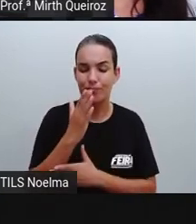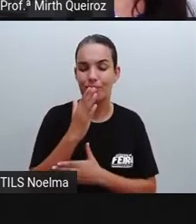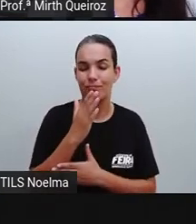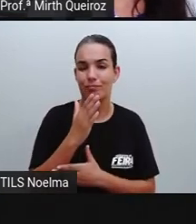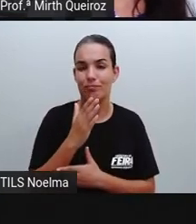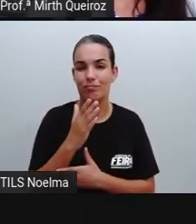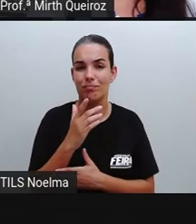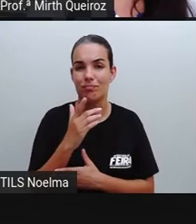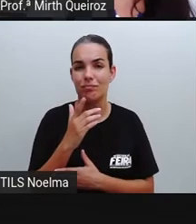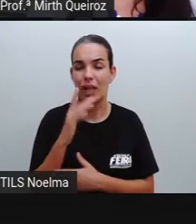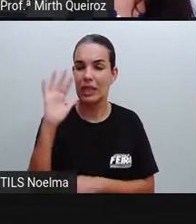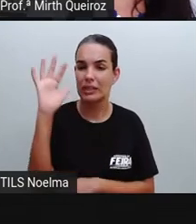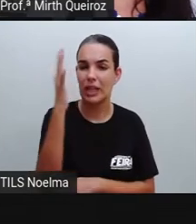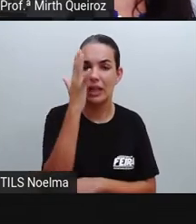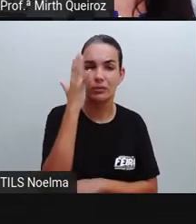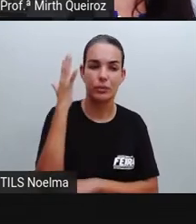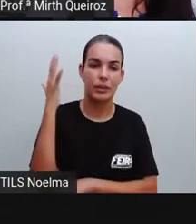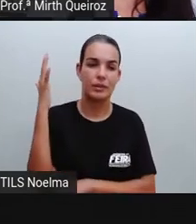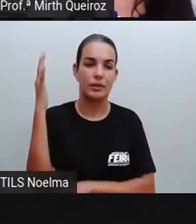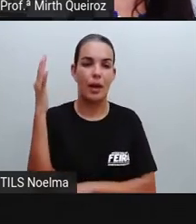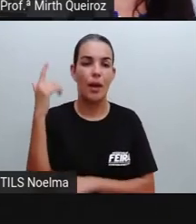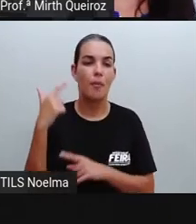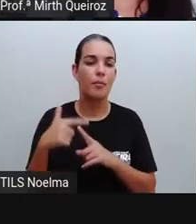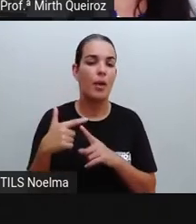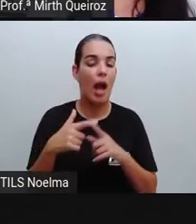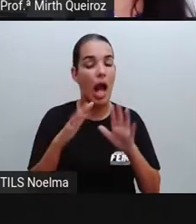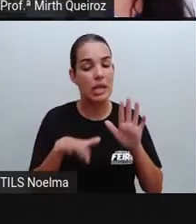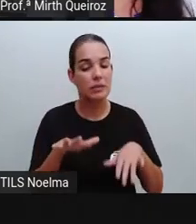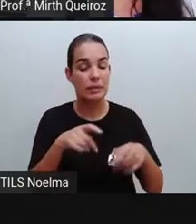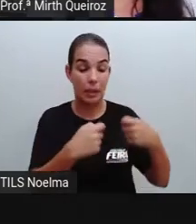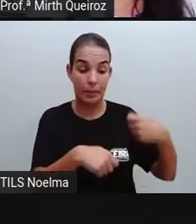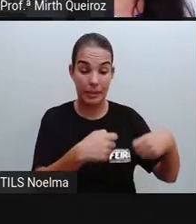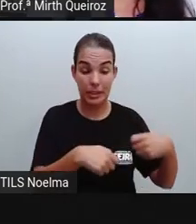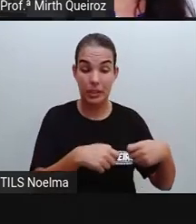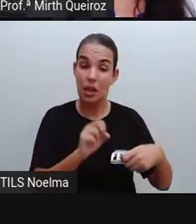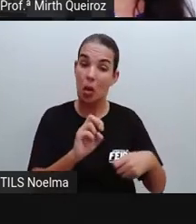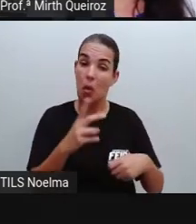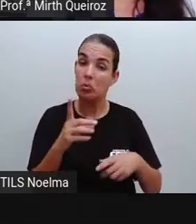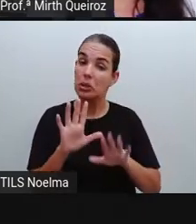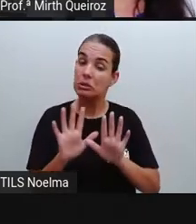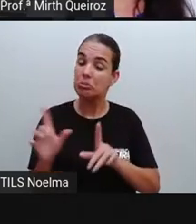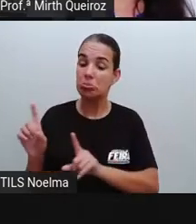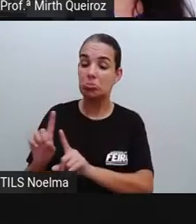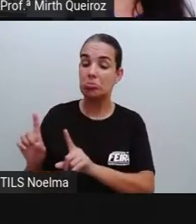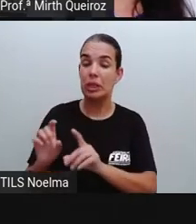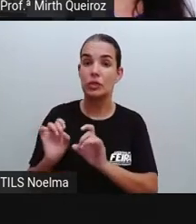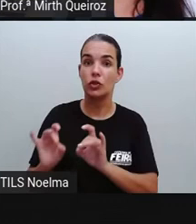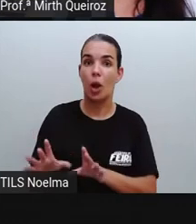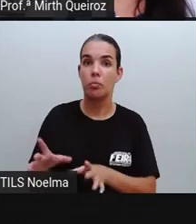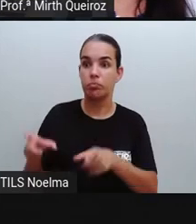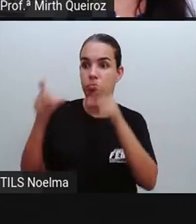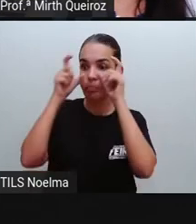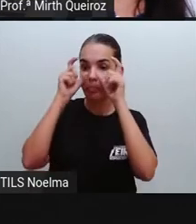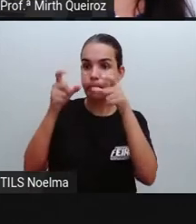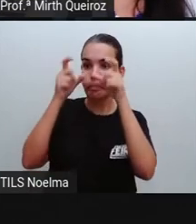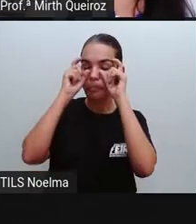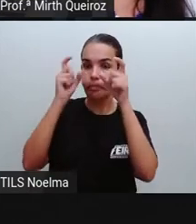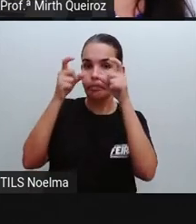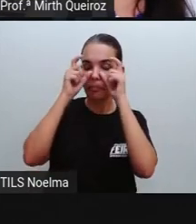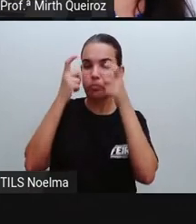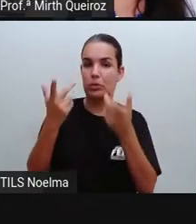a natureza, né? Muitas vezes por necessidade e outras vezes também devido à ambição humana, né? Mas à